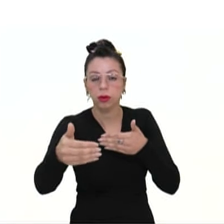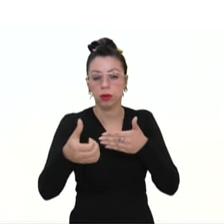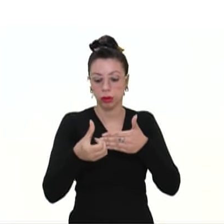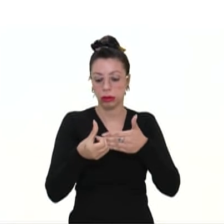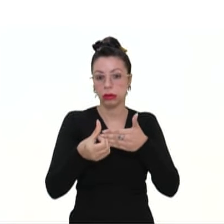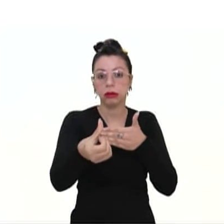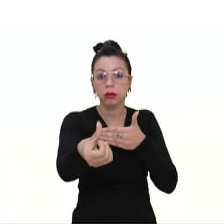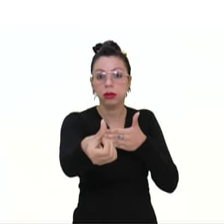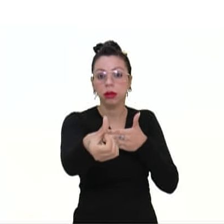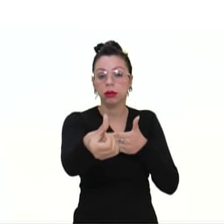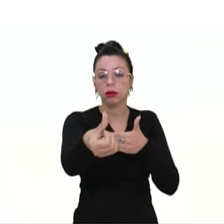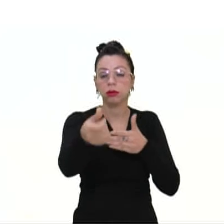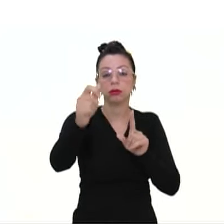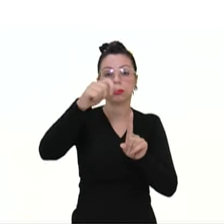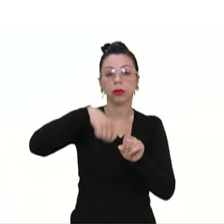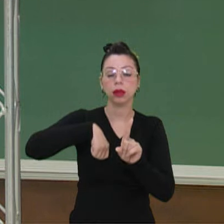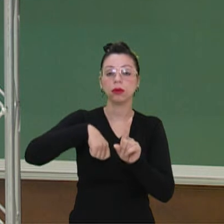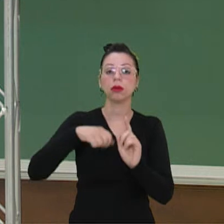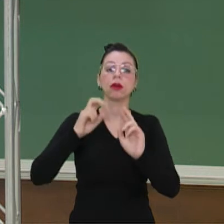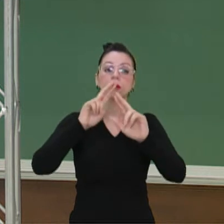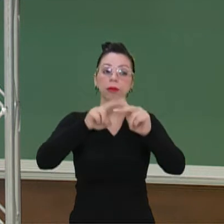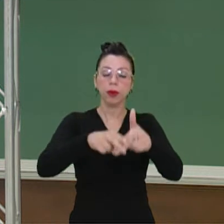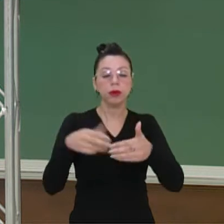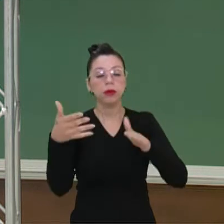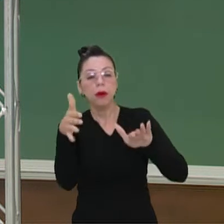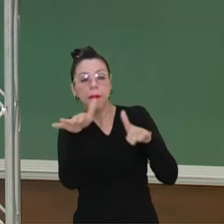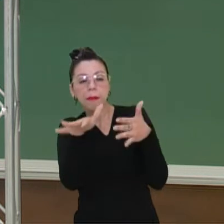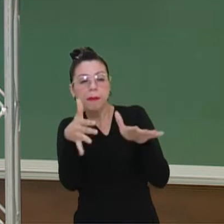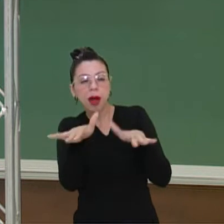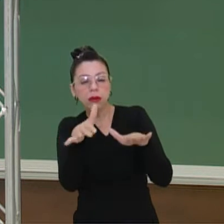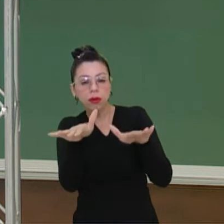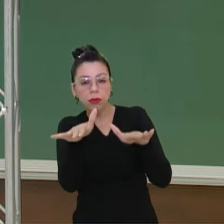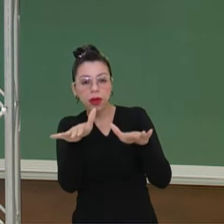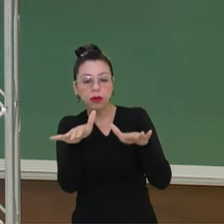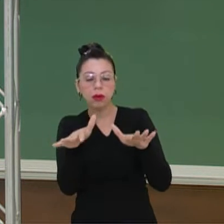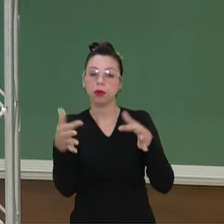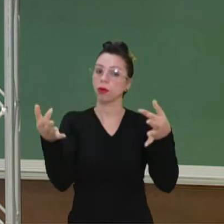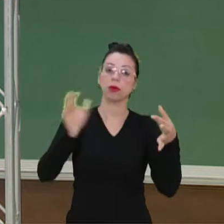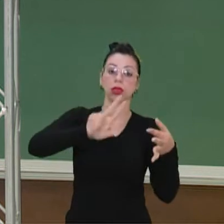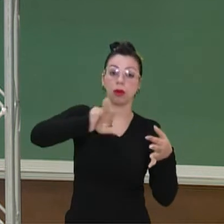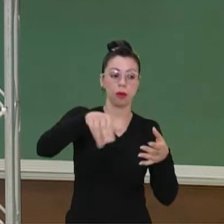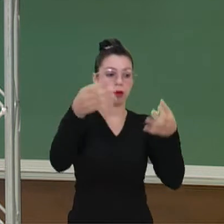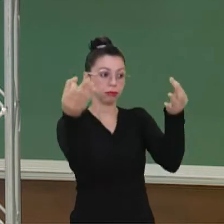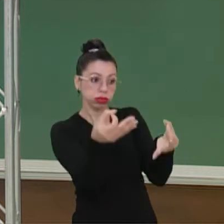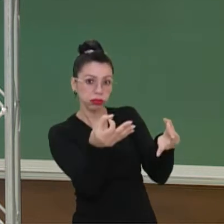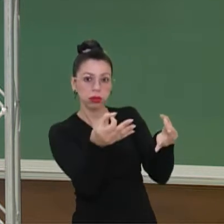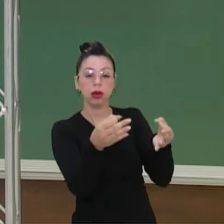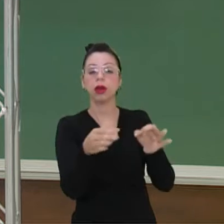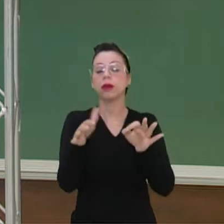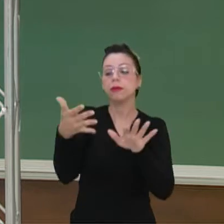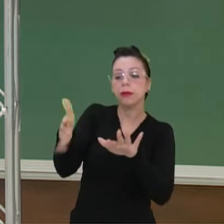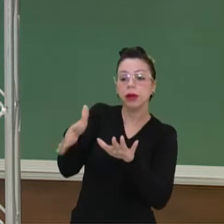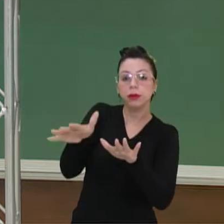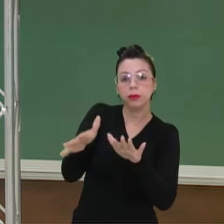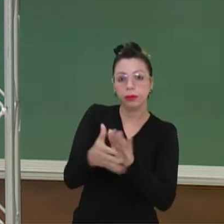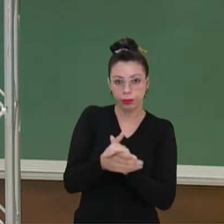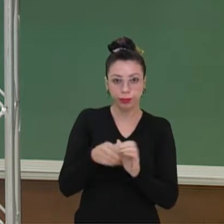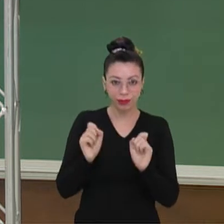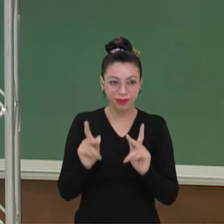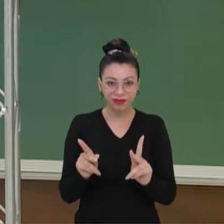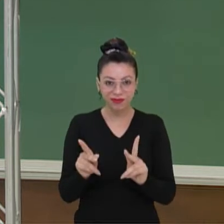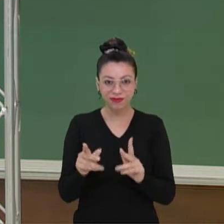em aproximadamente 6 meses. Por isso que é aproximadamente, não é exatamente, é aproximadamente. Tá bom? Tranquilo? Legal,